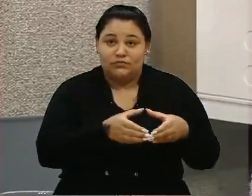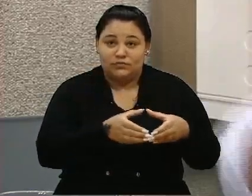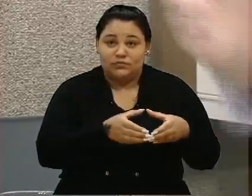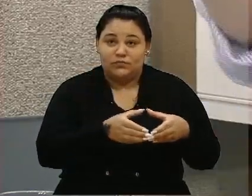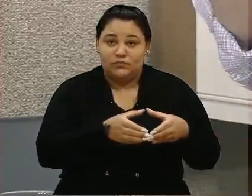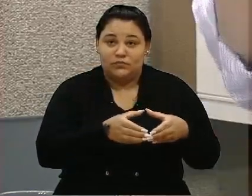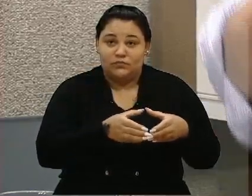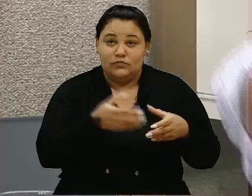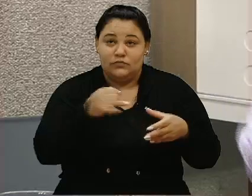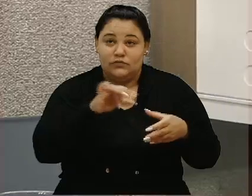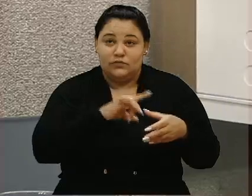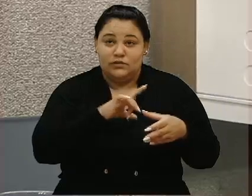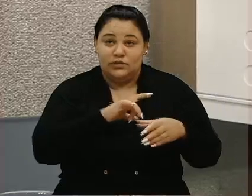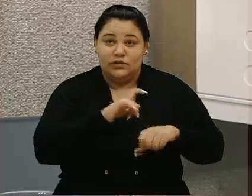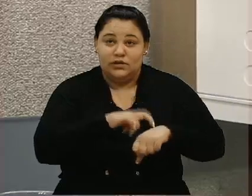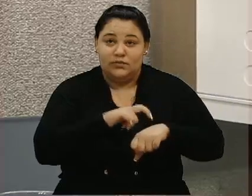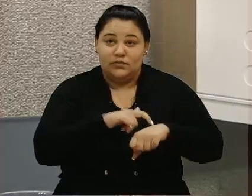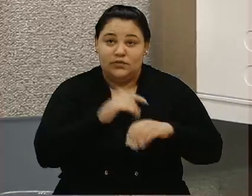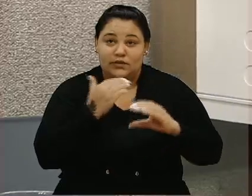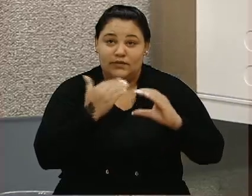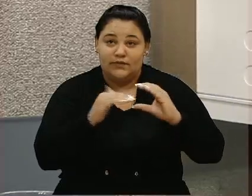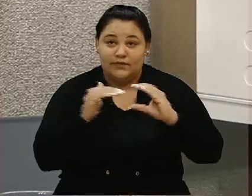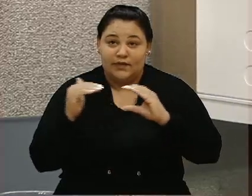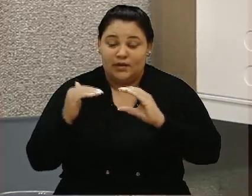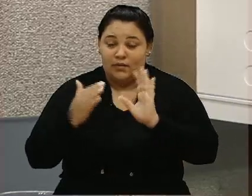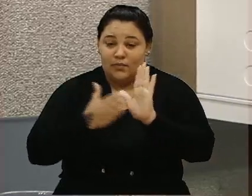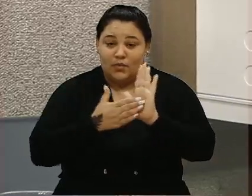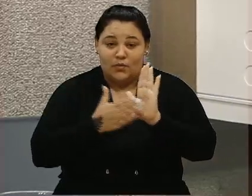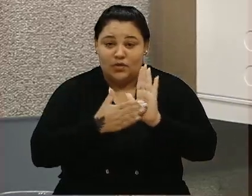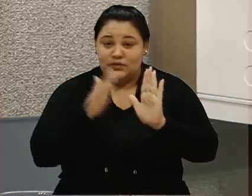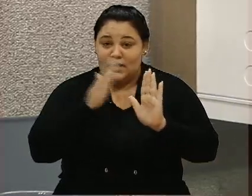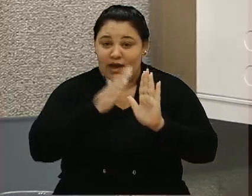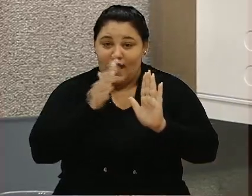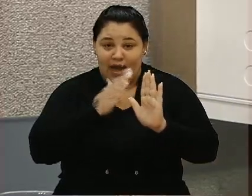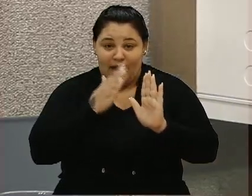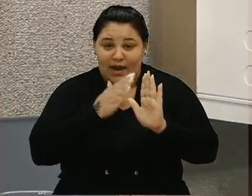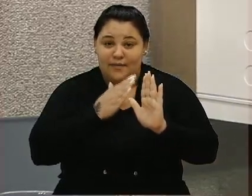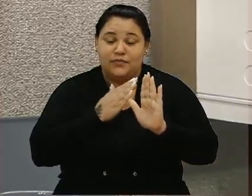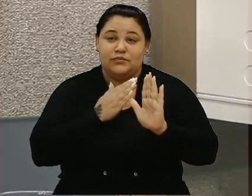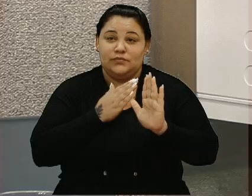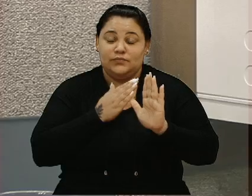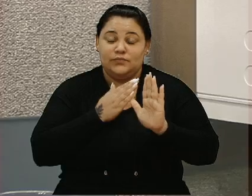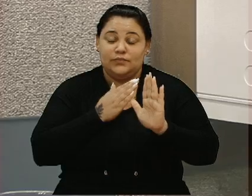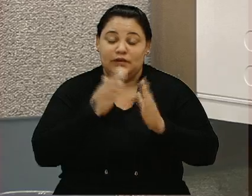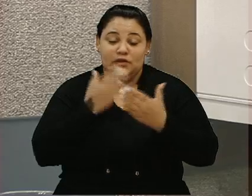tempo. Encaminha a proposta logo, né? Para que os